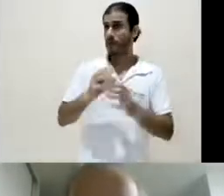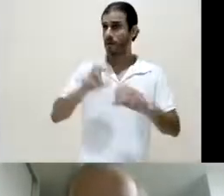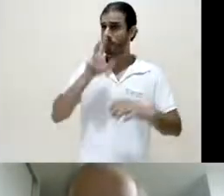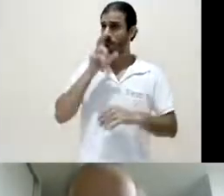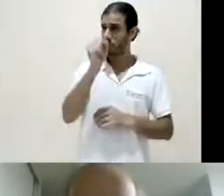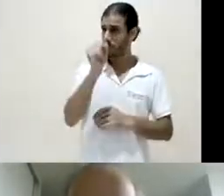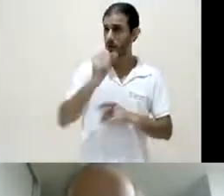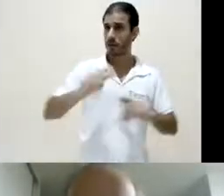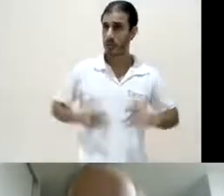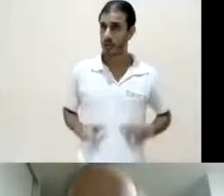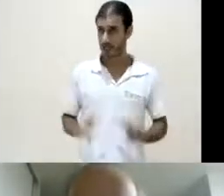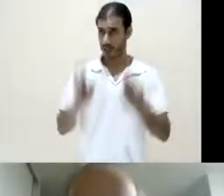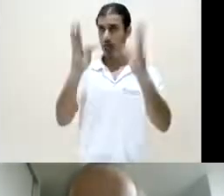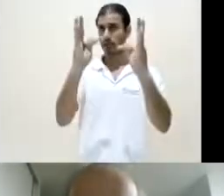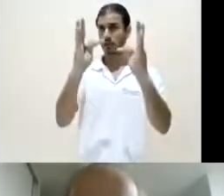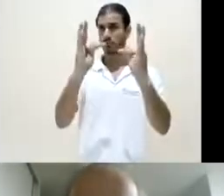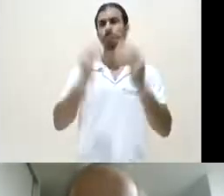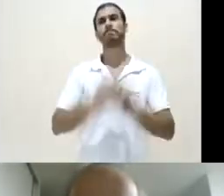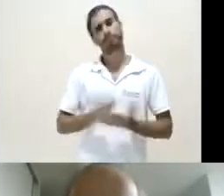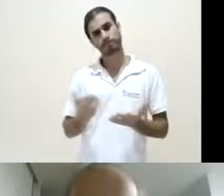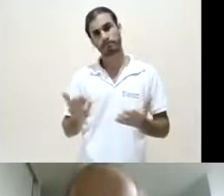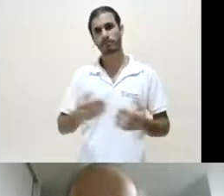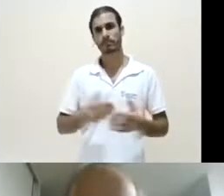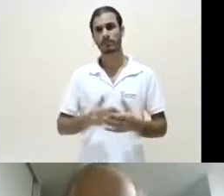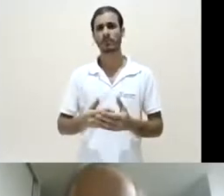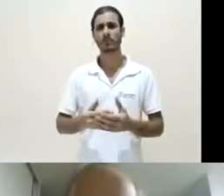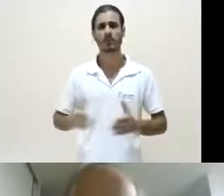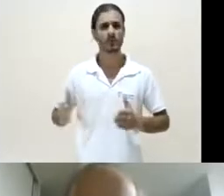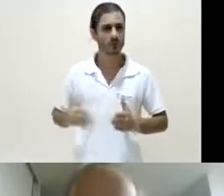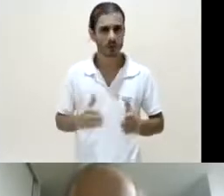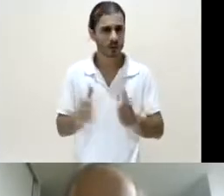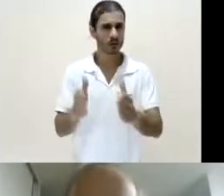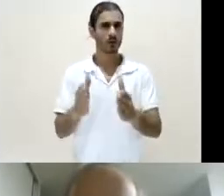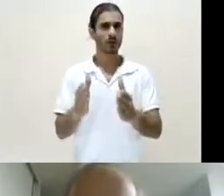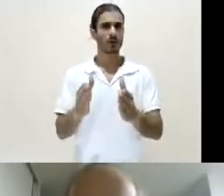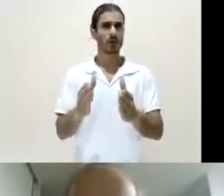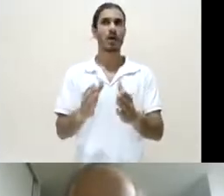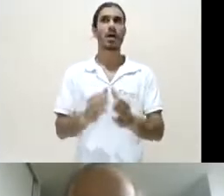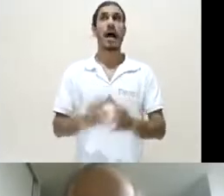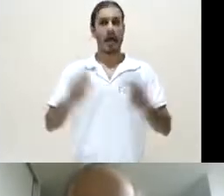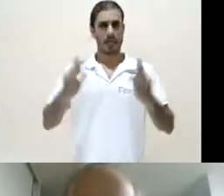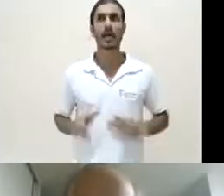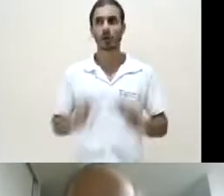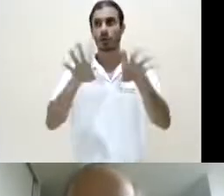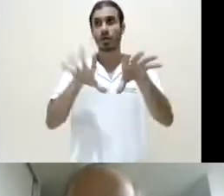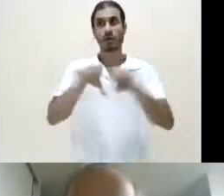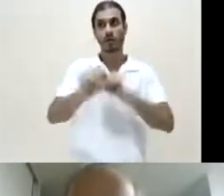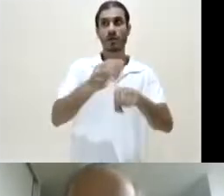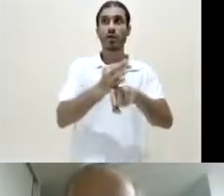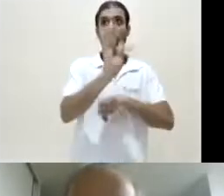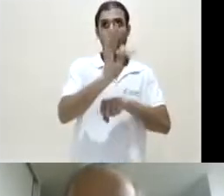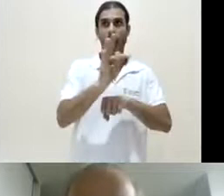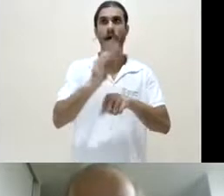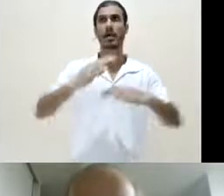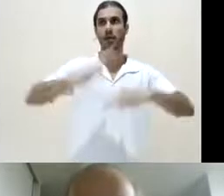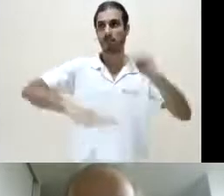esse viés, né, que é o uso da tecnologia na formação profissional, técnica profissional, o uso da